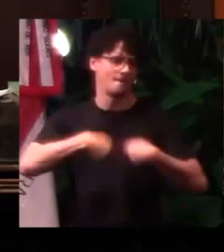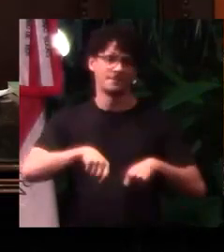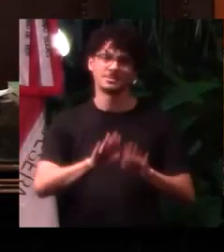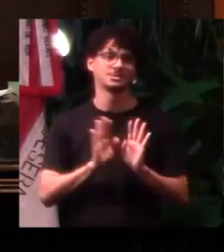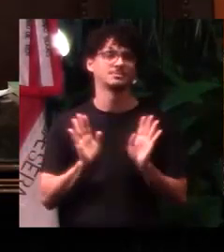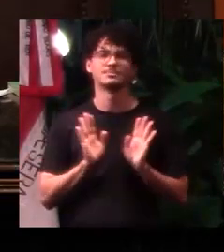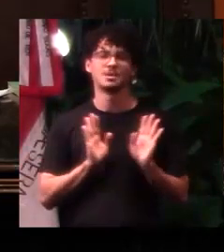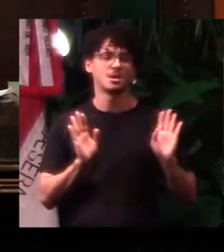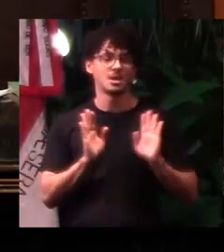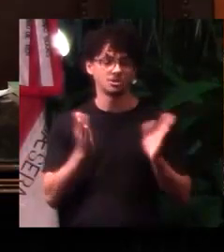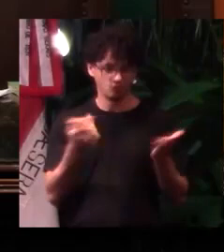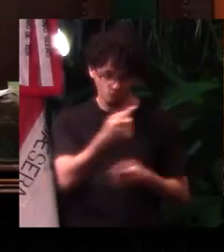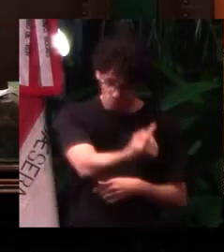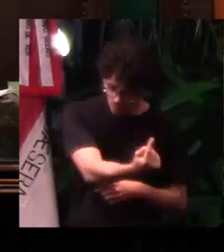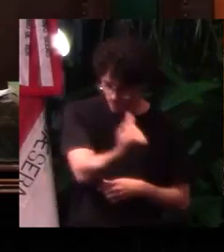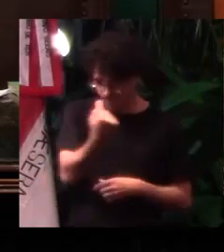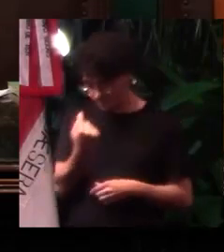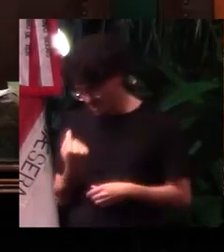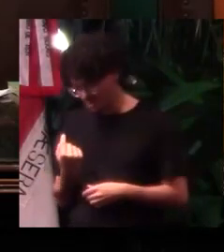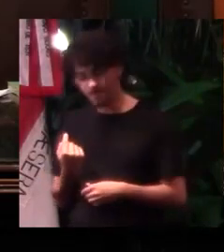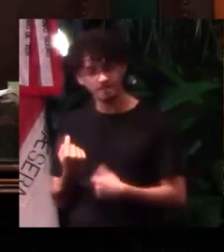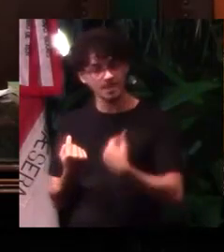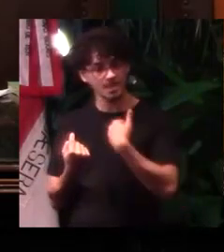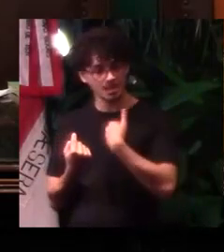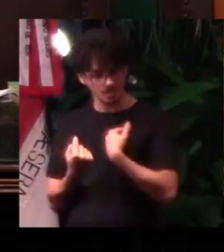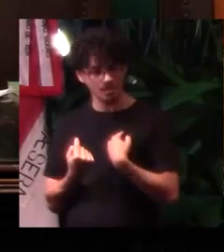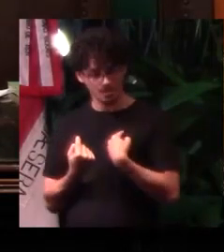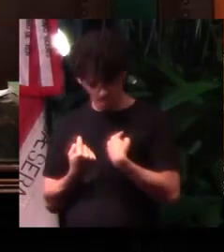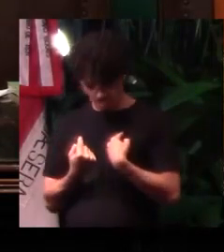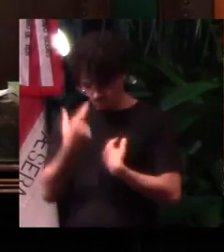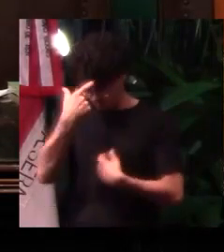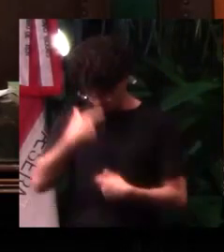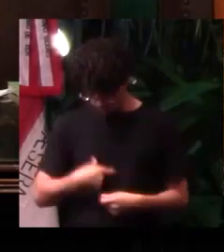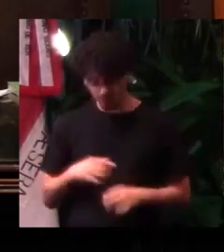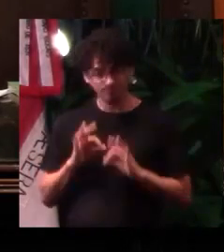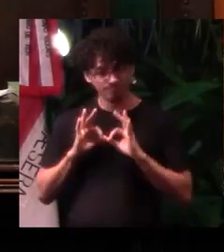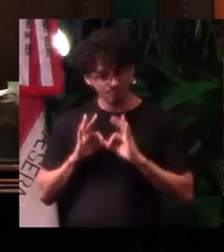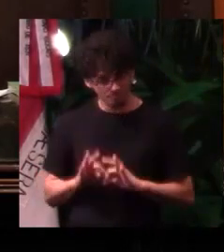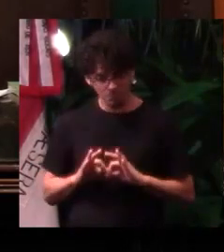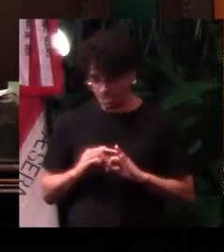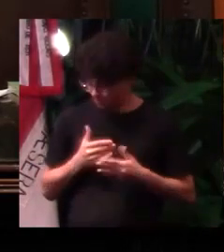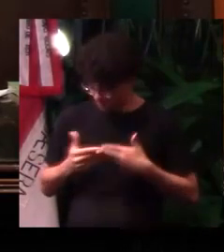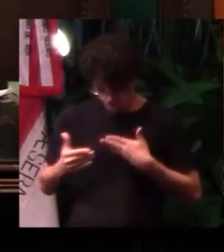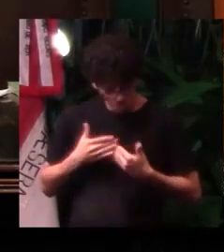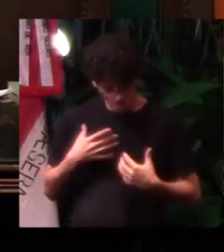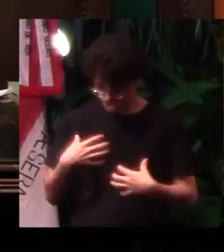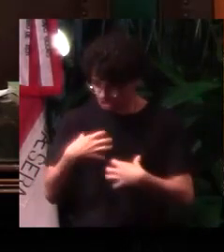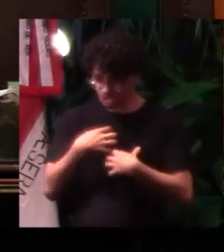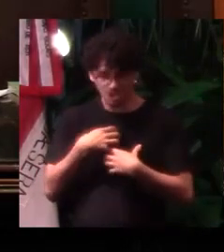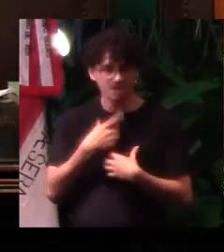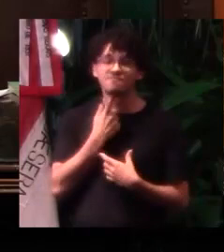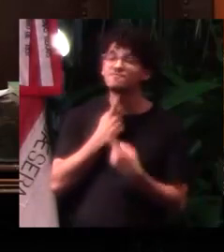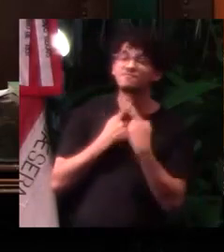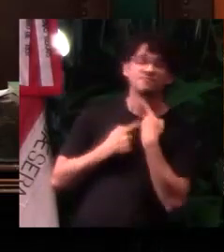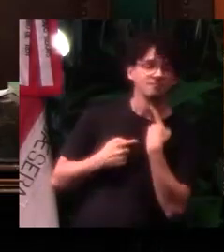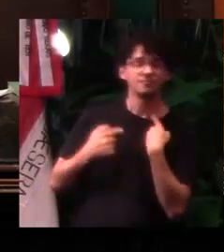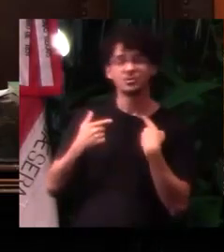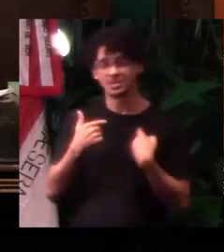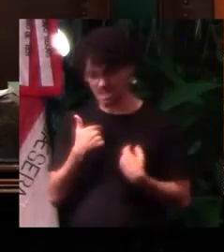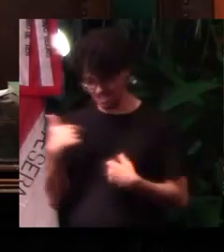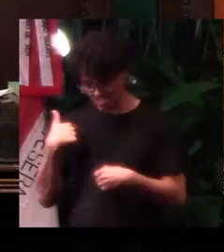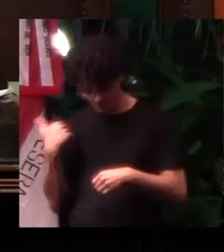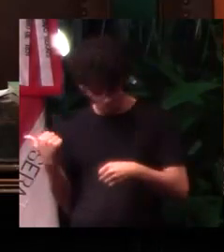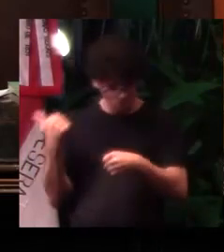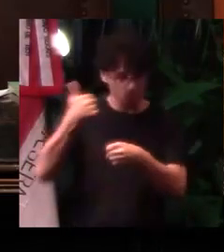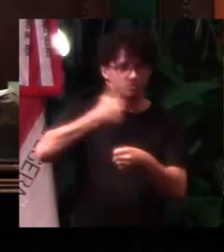O senhor vem e eu mesmo, quando que seja, a ambas as vontades, eu tomo o seu